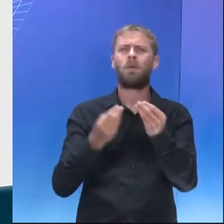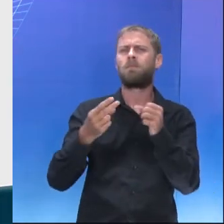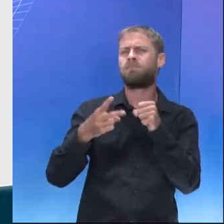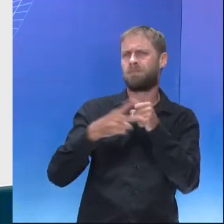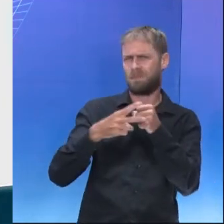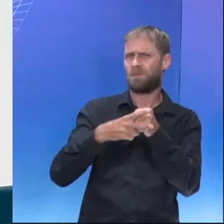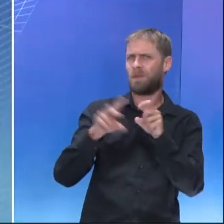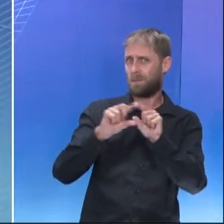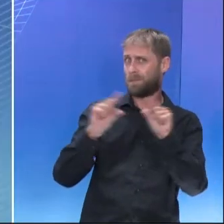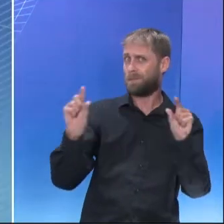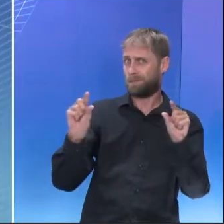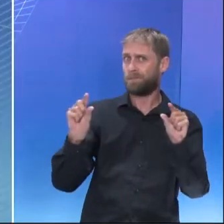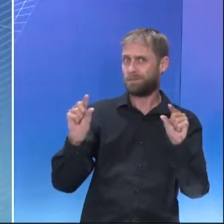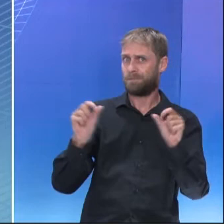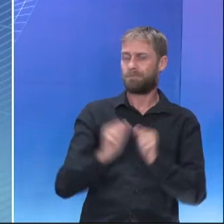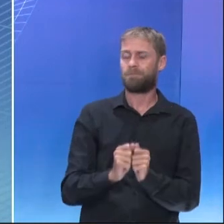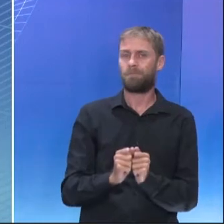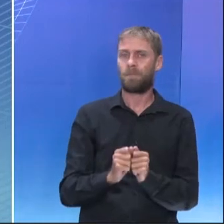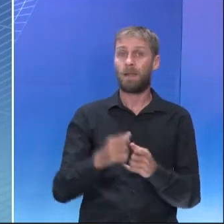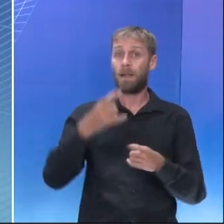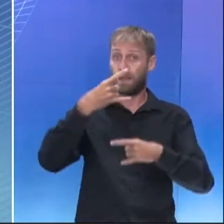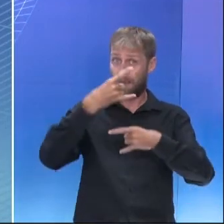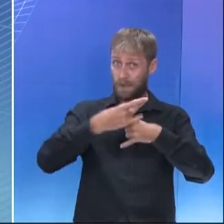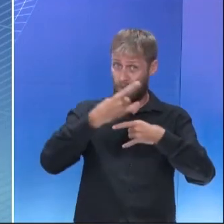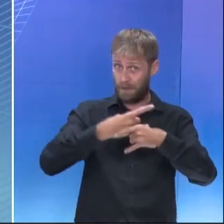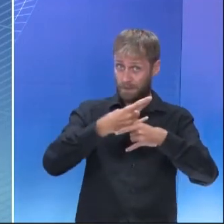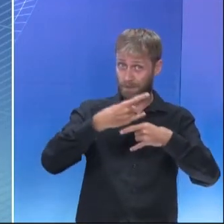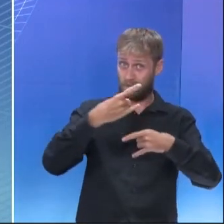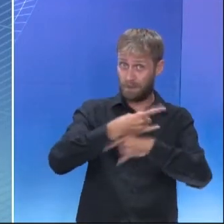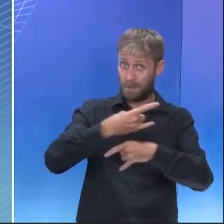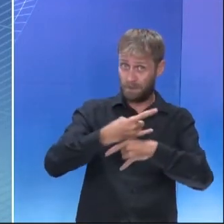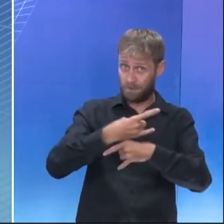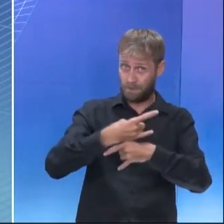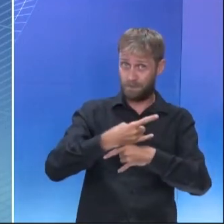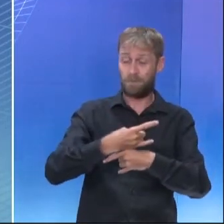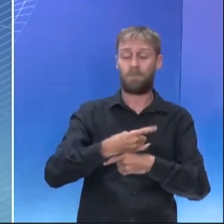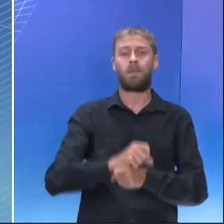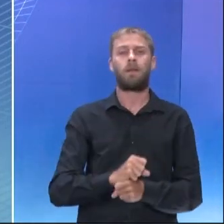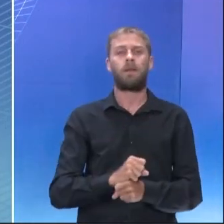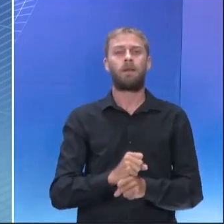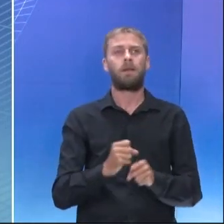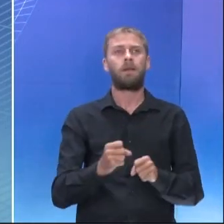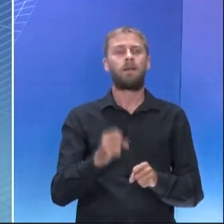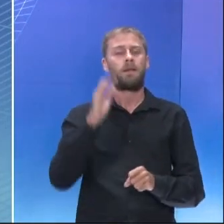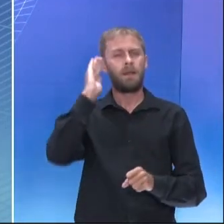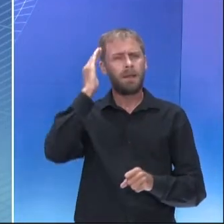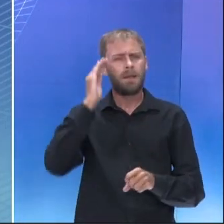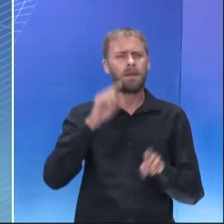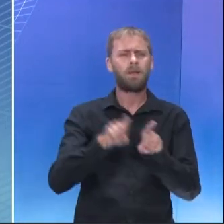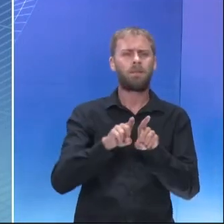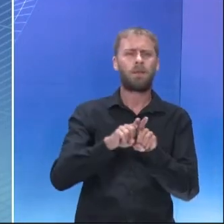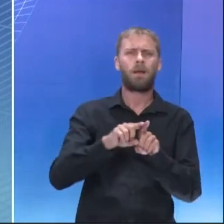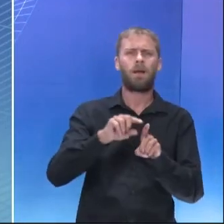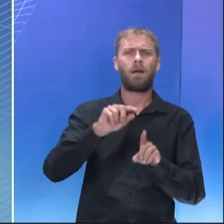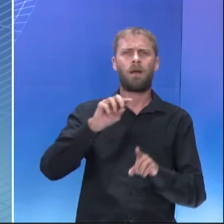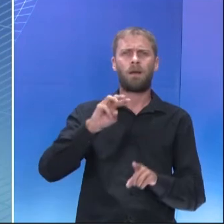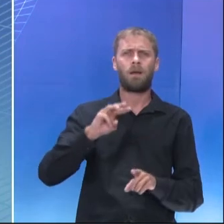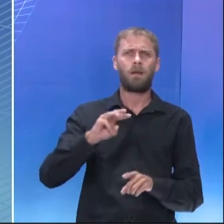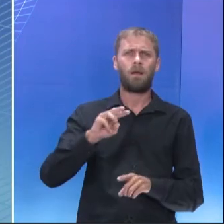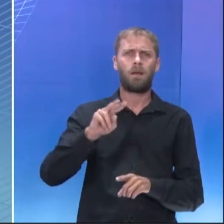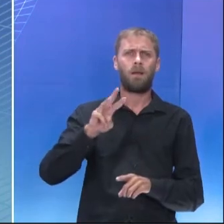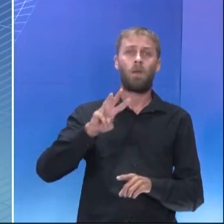viu a live também vai perceber porque, olha só o whether. Geralmente as pessoas não utilizam essa palavra, né? É o